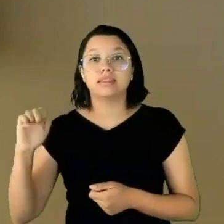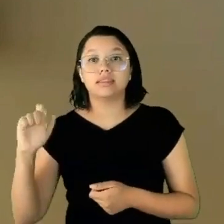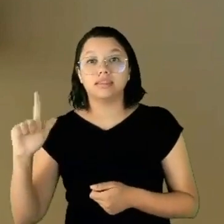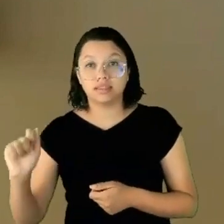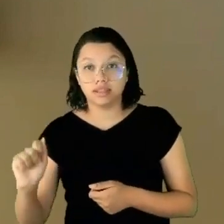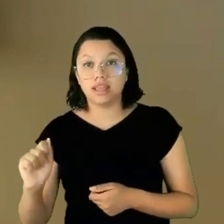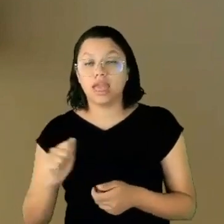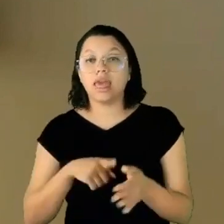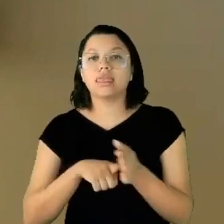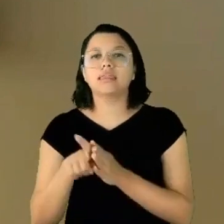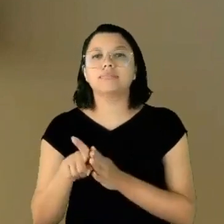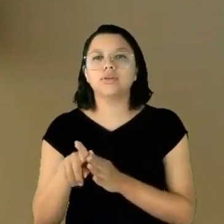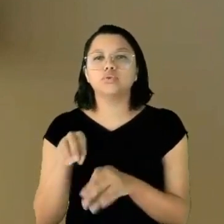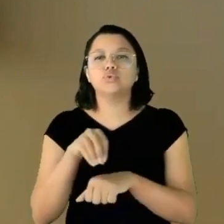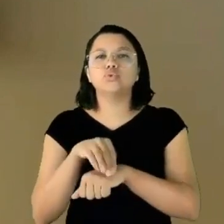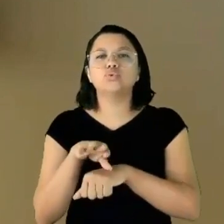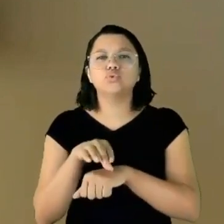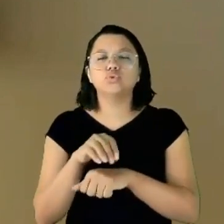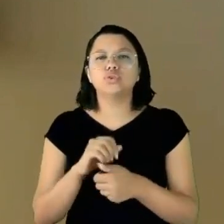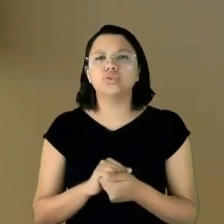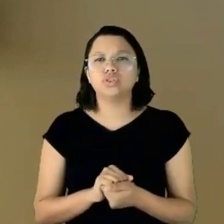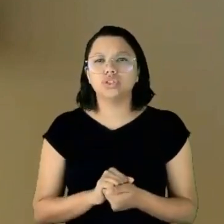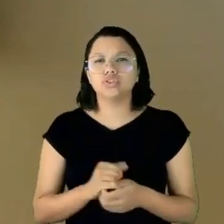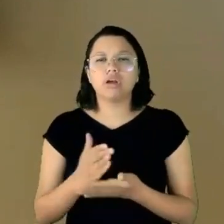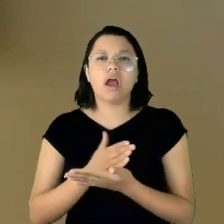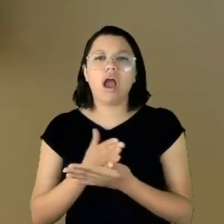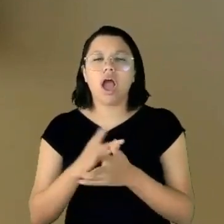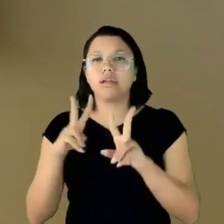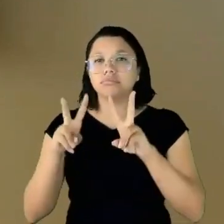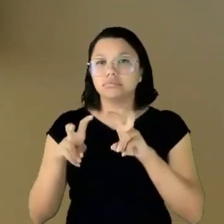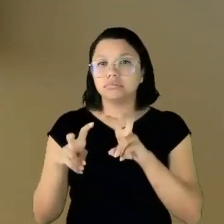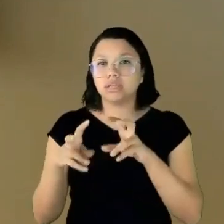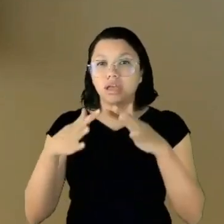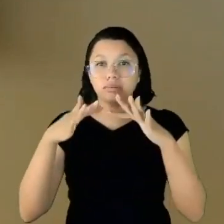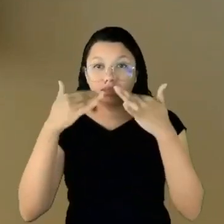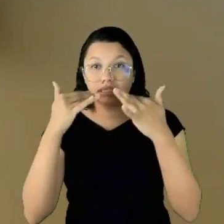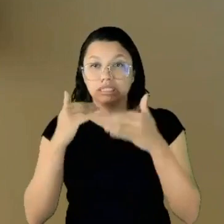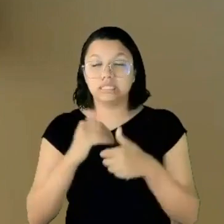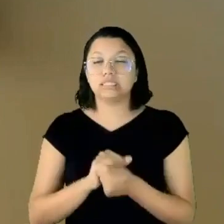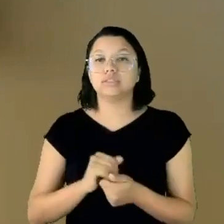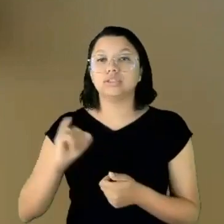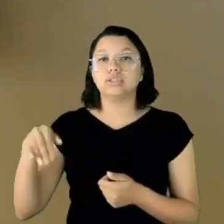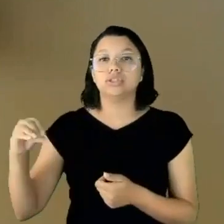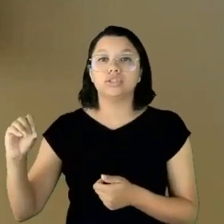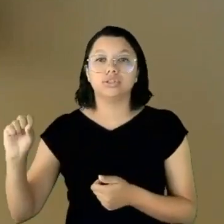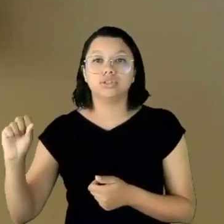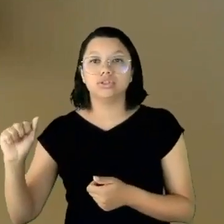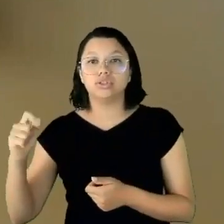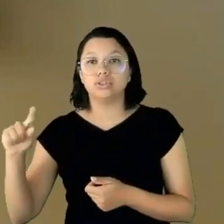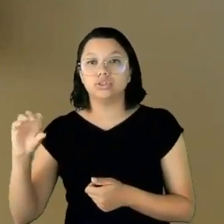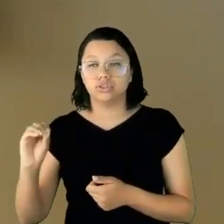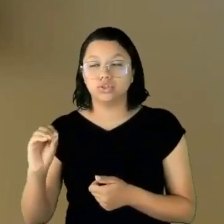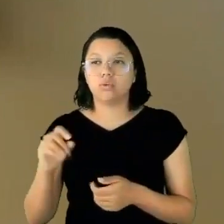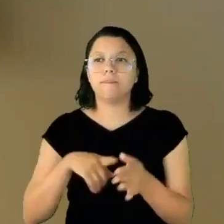Daniela de Almeida Basílio Gonçalves Veiga até sugeriu aqui alguns temas interessantes o Juro Augusto Costa Figueiredo